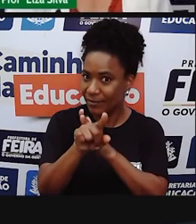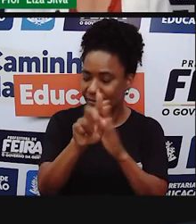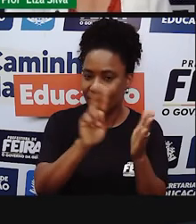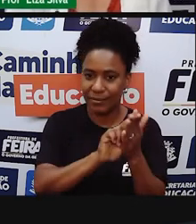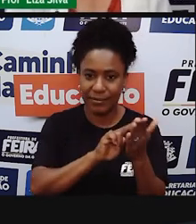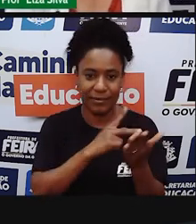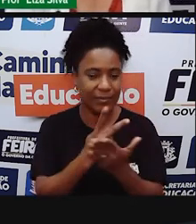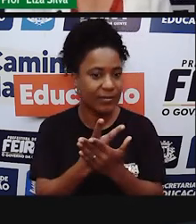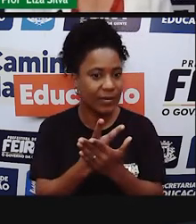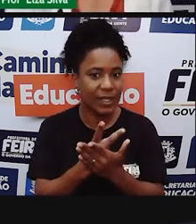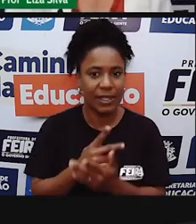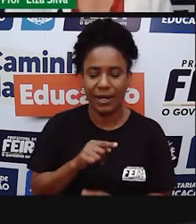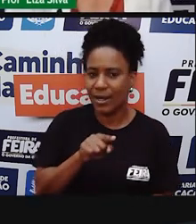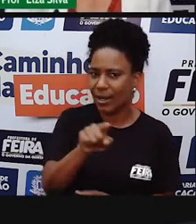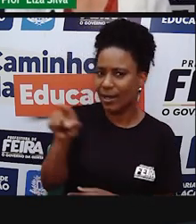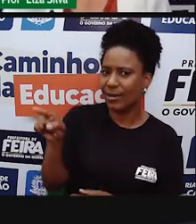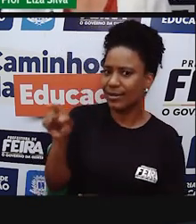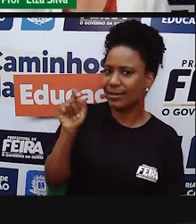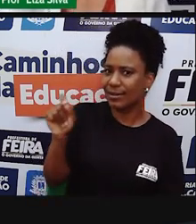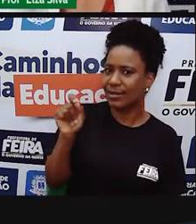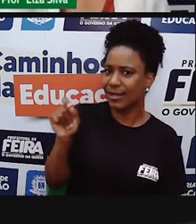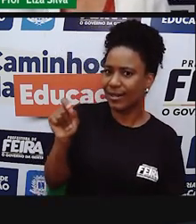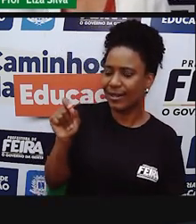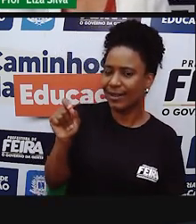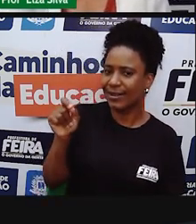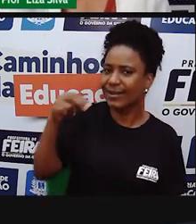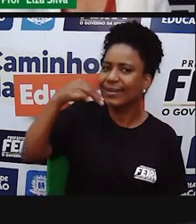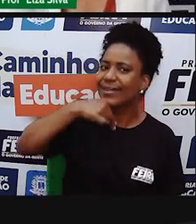Aqueles são meus netos.